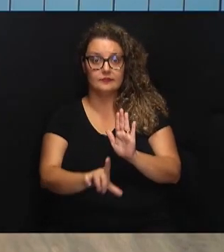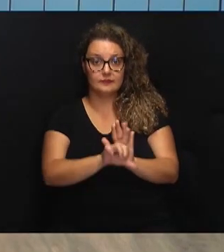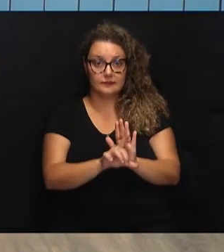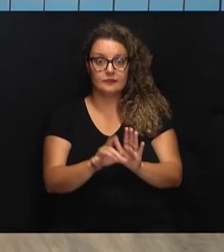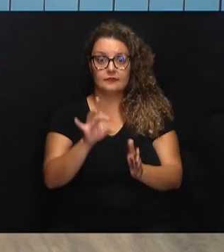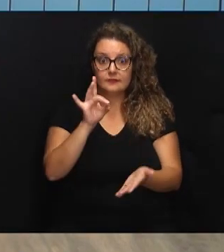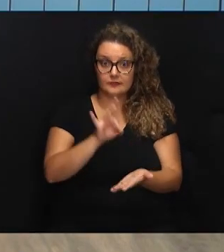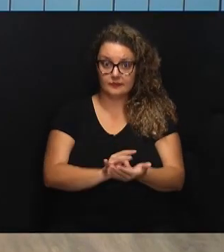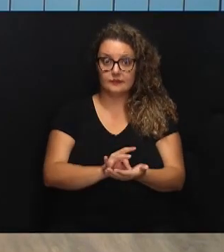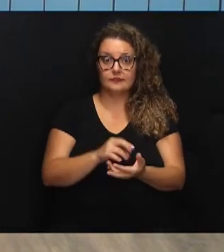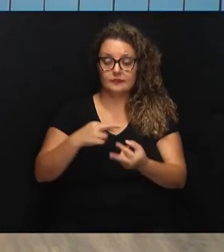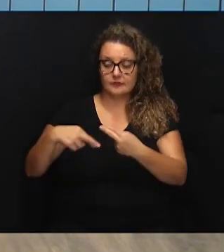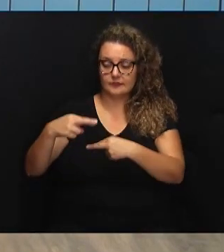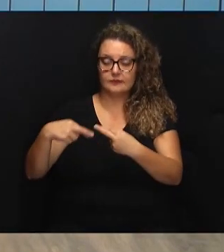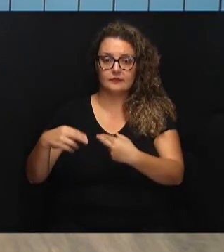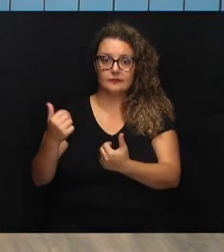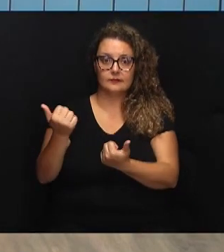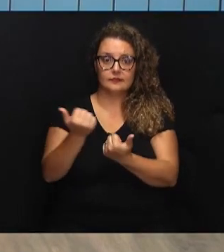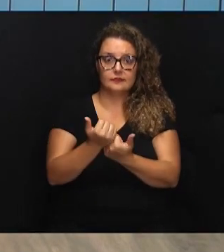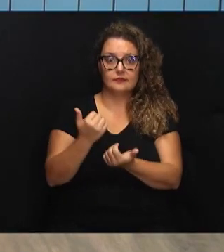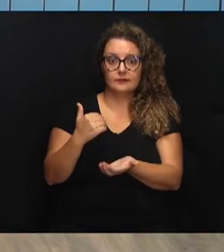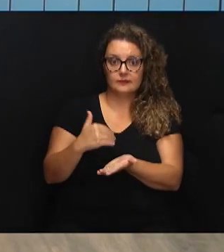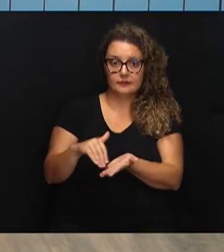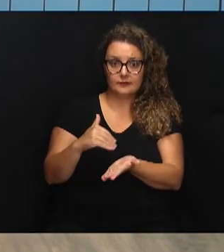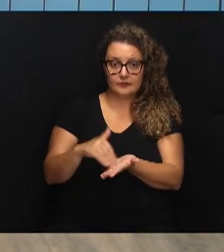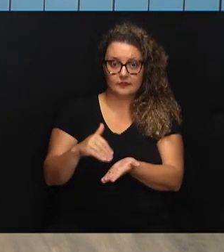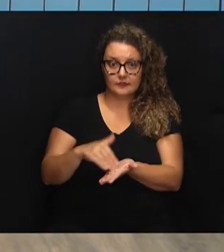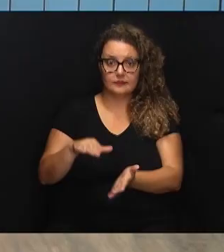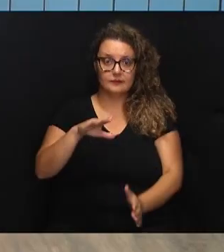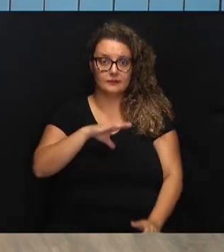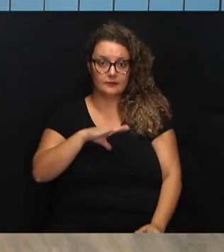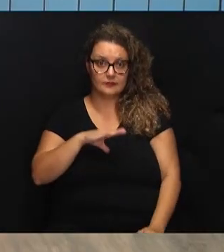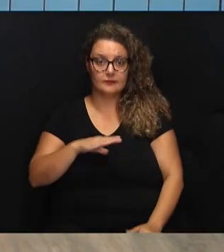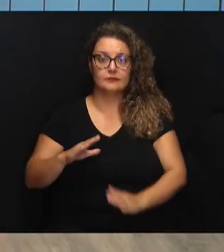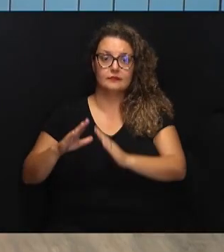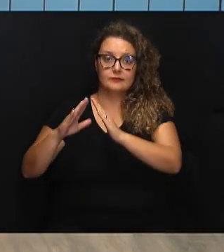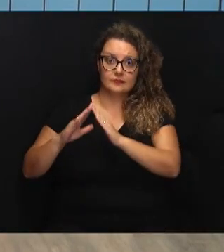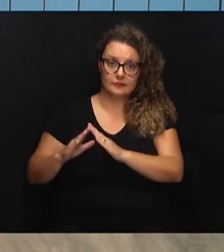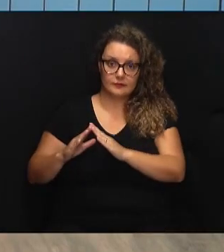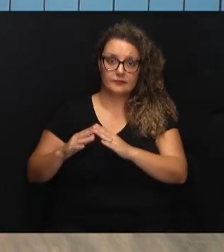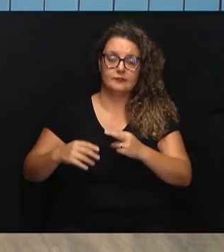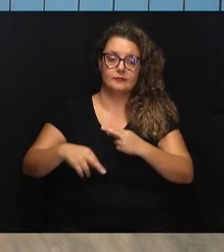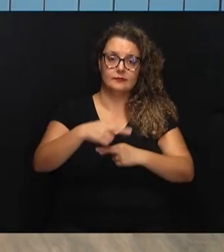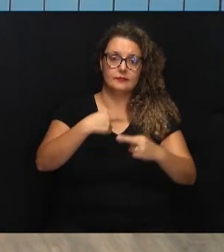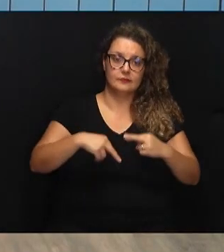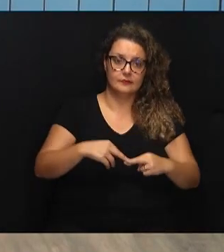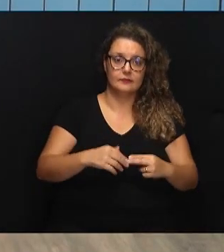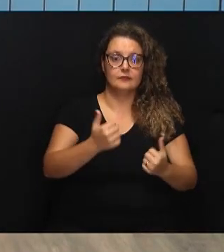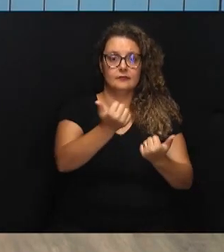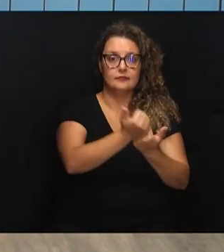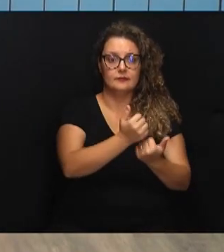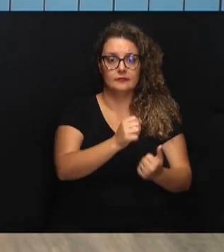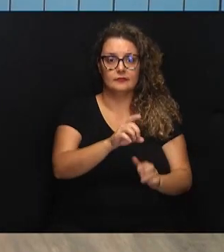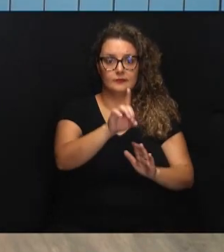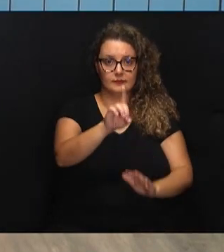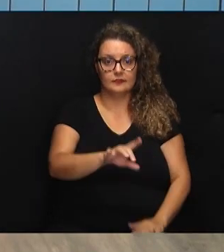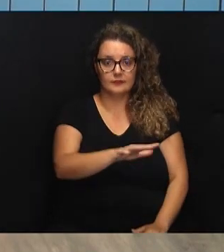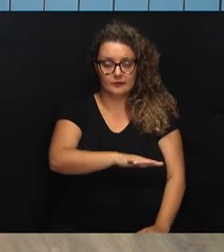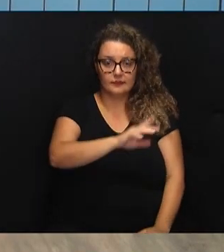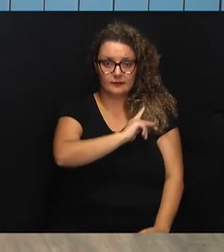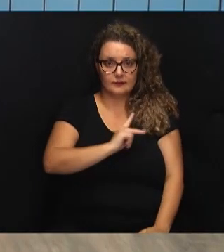atualmente vinculam o cargo de secretário municipal de habitação ao cargo de diretor-presidente da